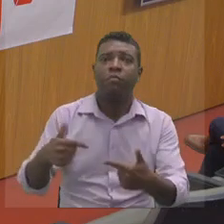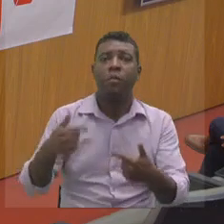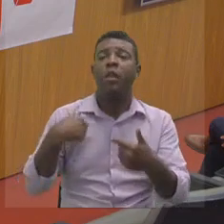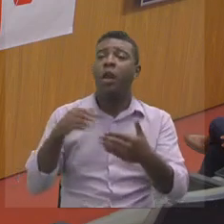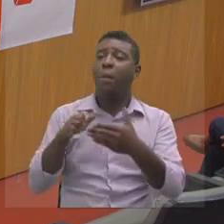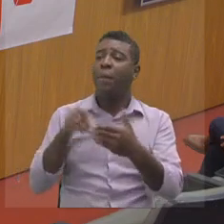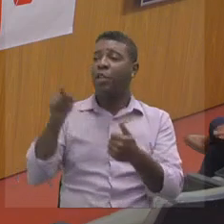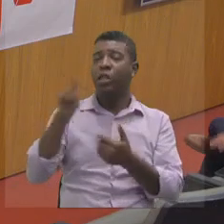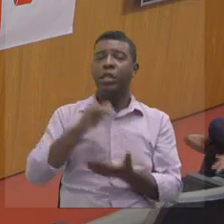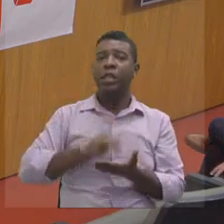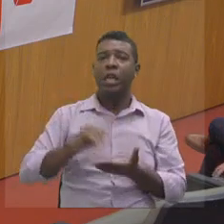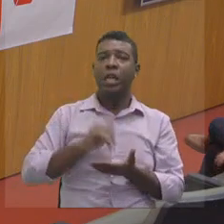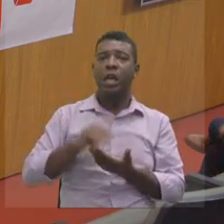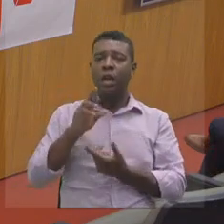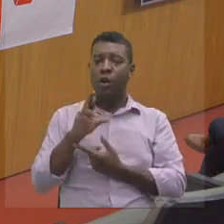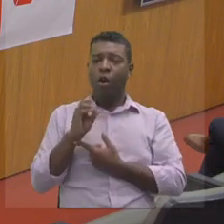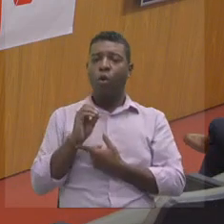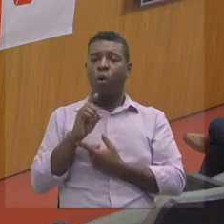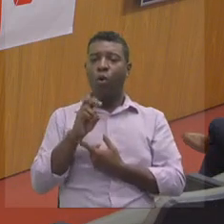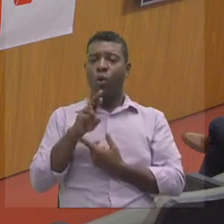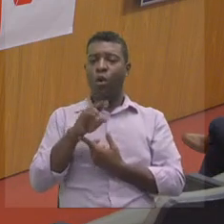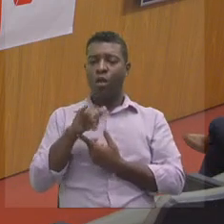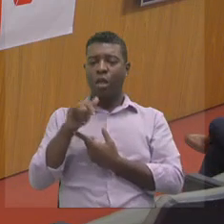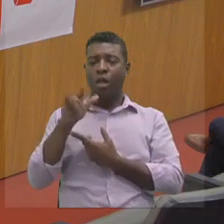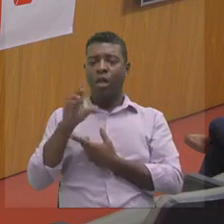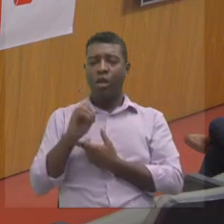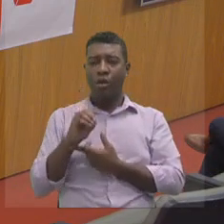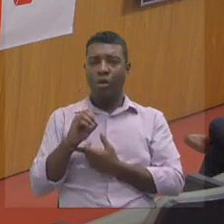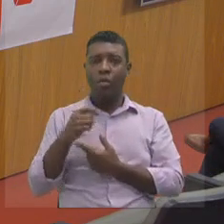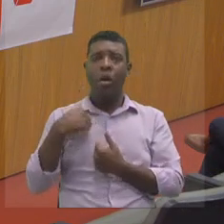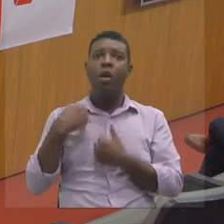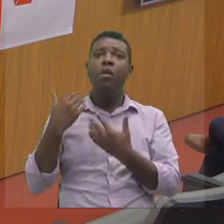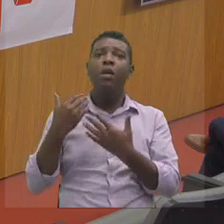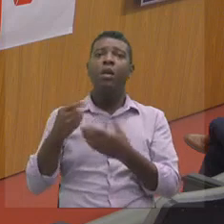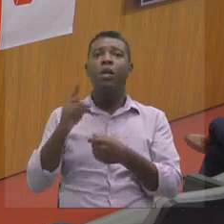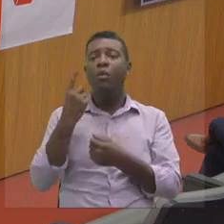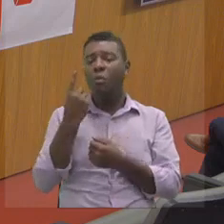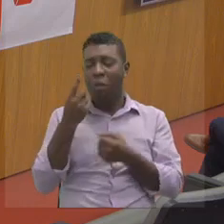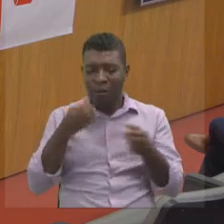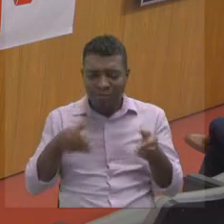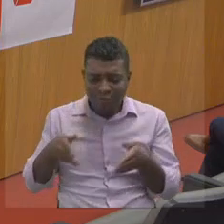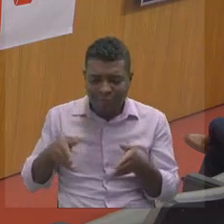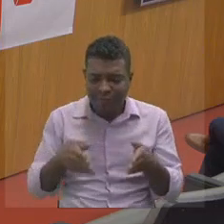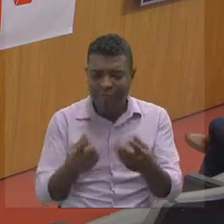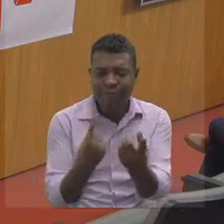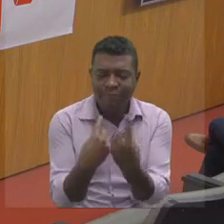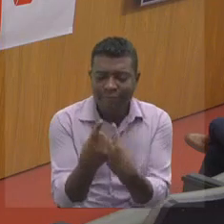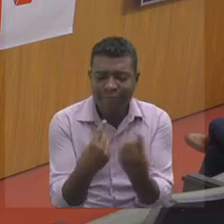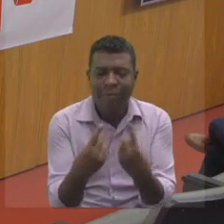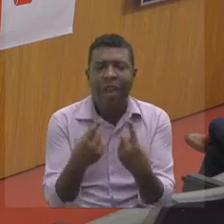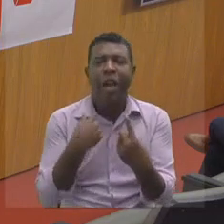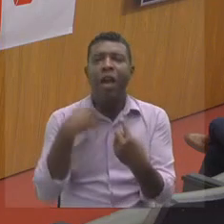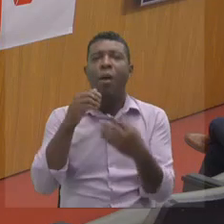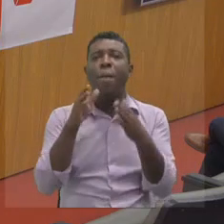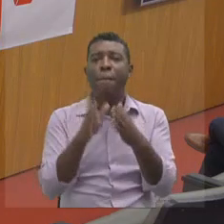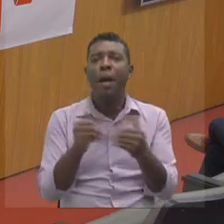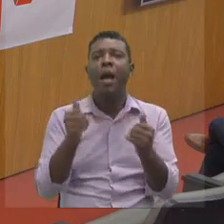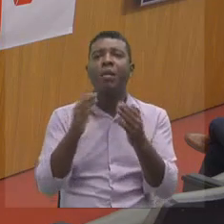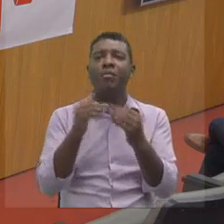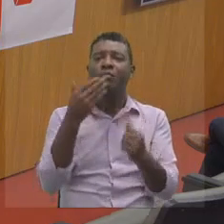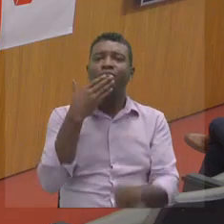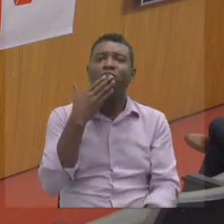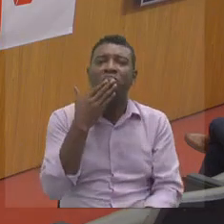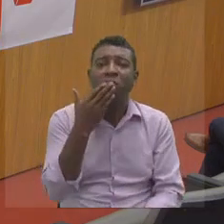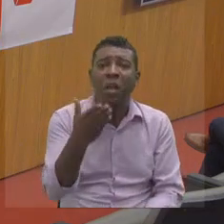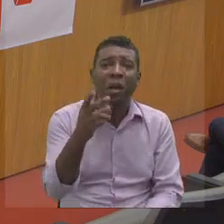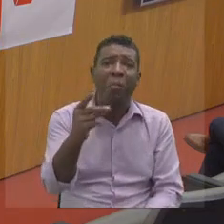O Rodrigo é uma estrada que eu tenho pedido há muito tempo Rodrigo sabe disso é uma estrada que vem